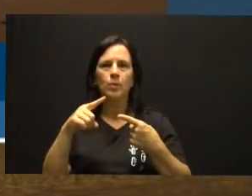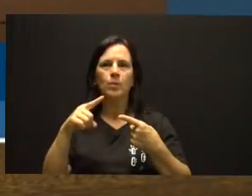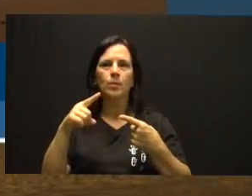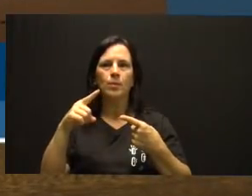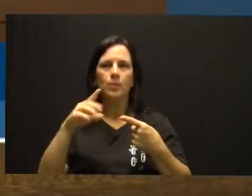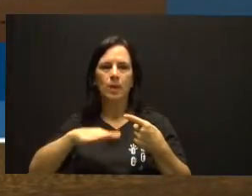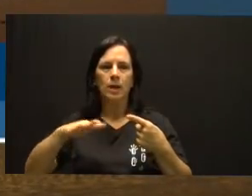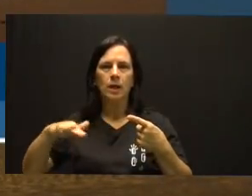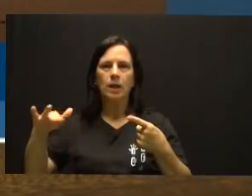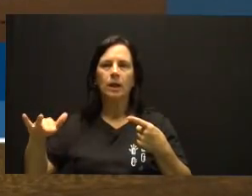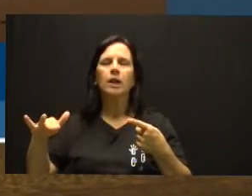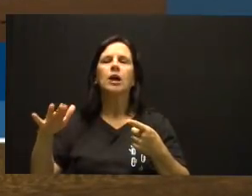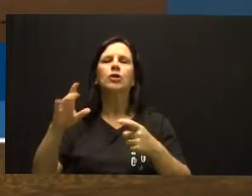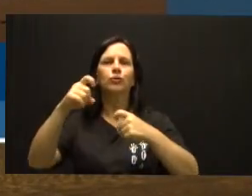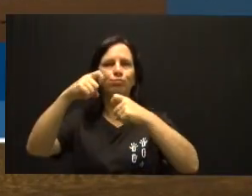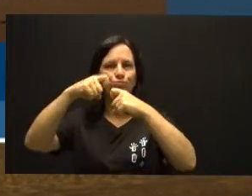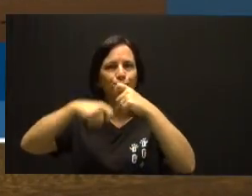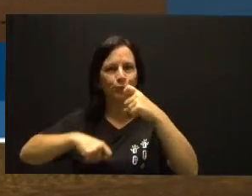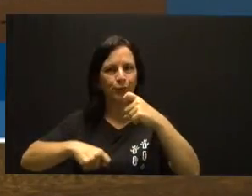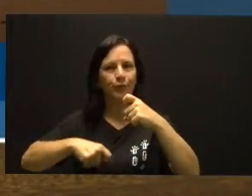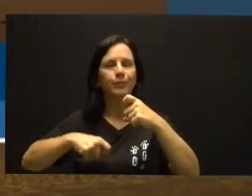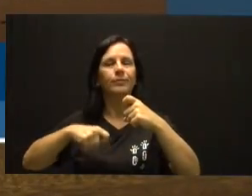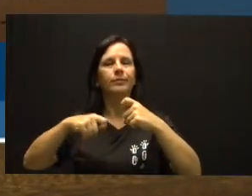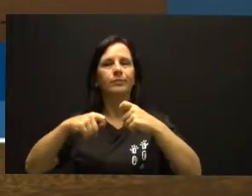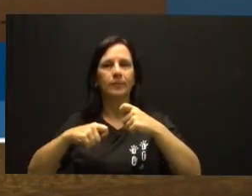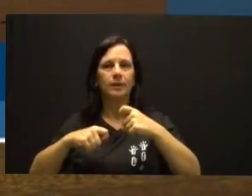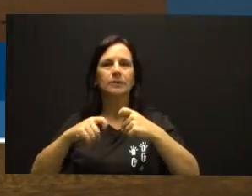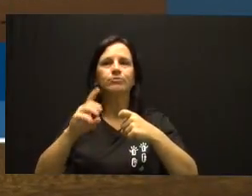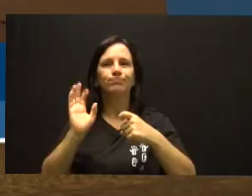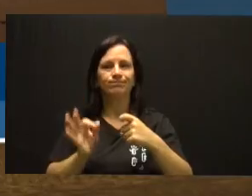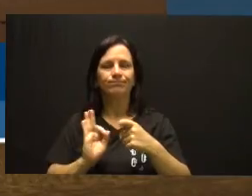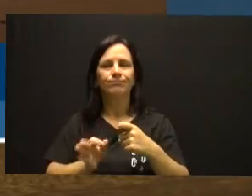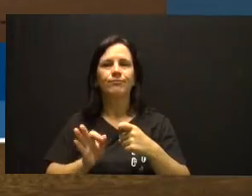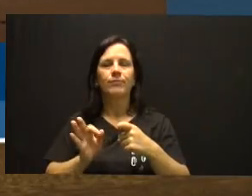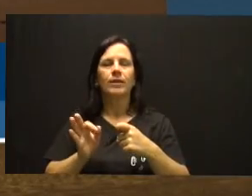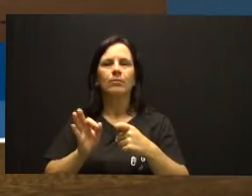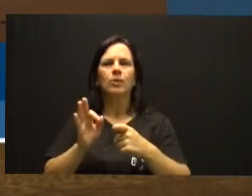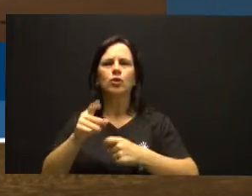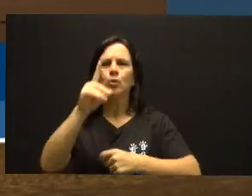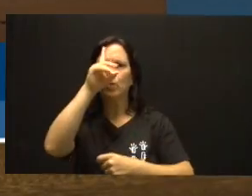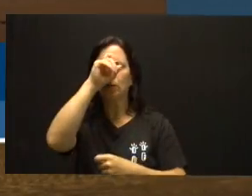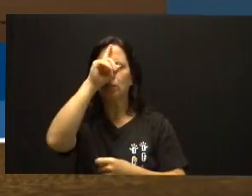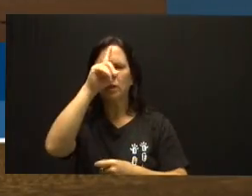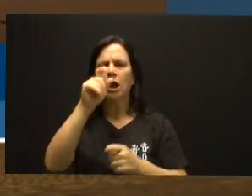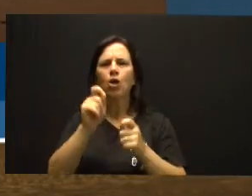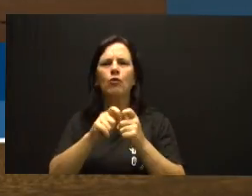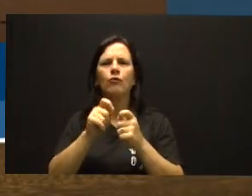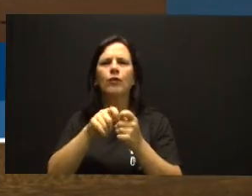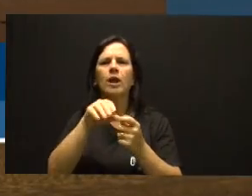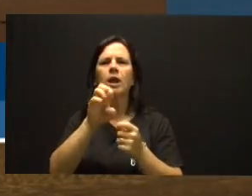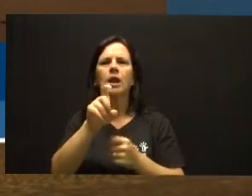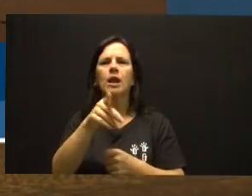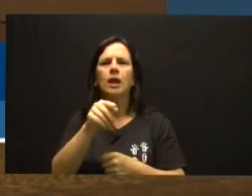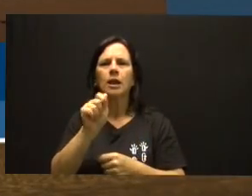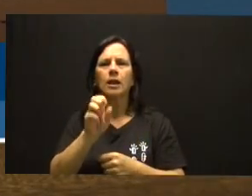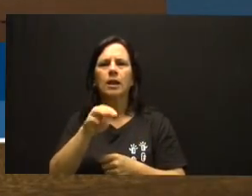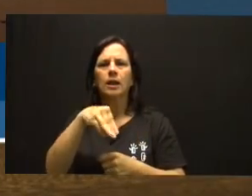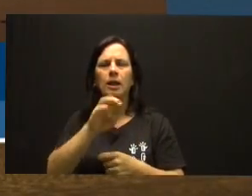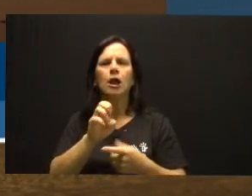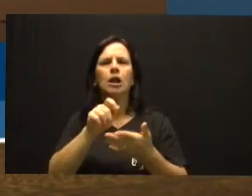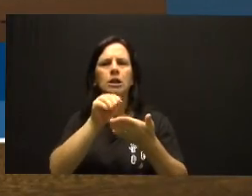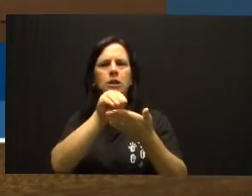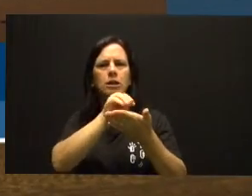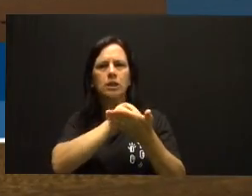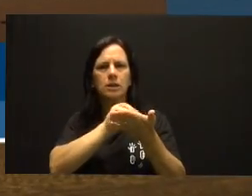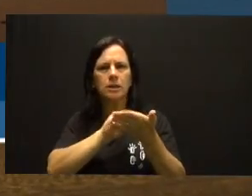abusada, foi constatado o abuso, passou pelo pronto-socorro, teve que fazer o corpo de